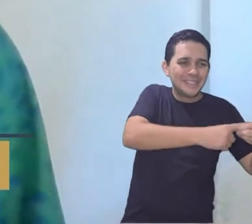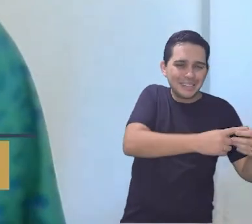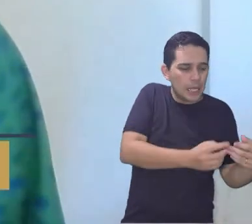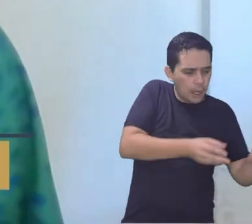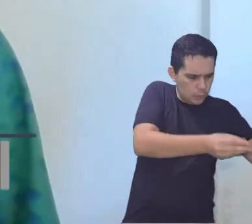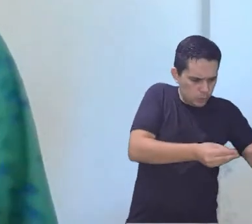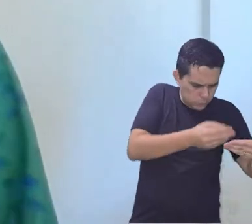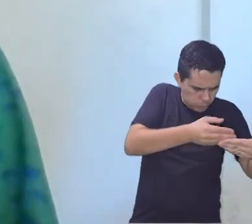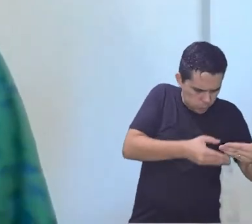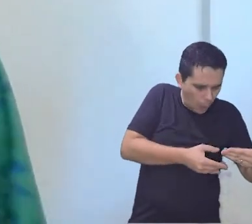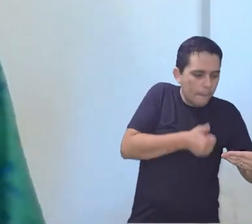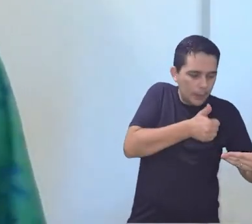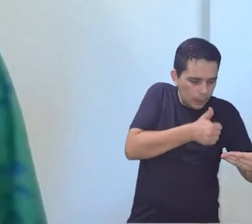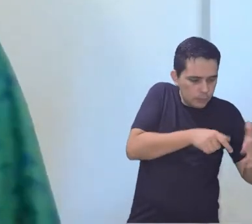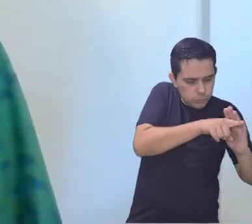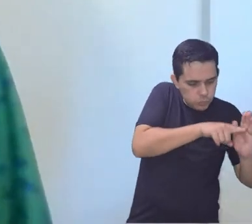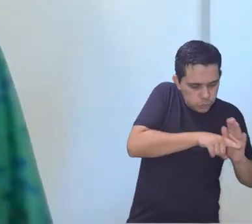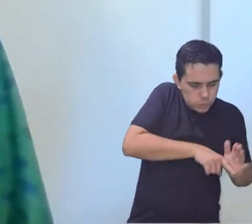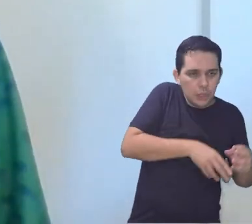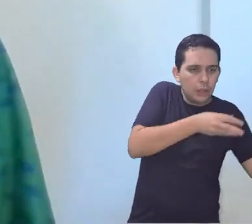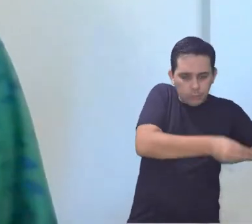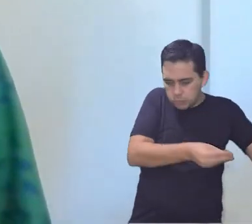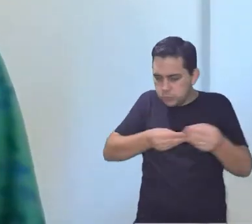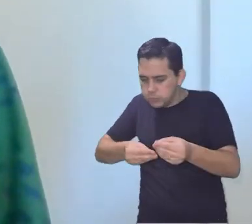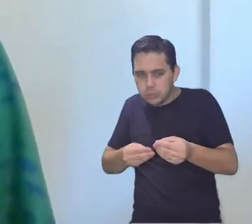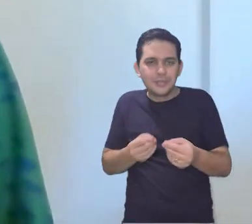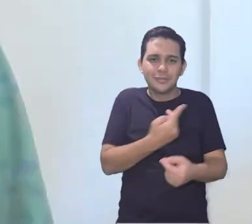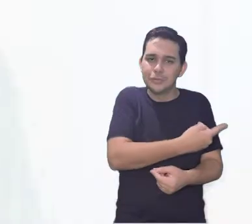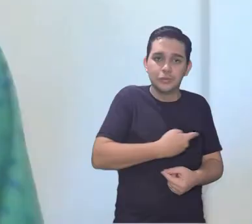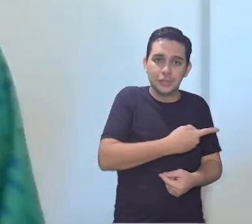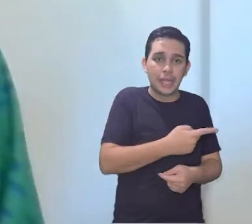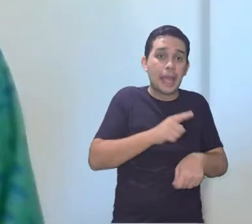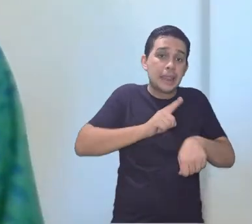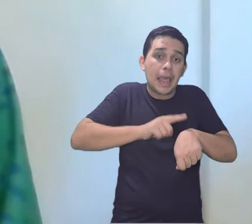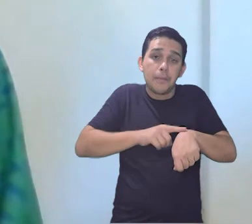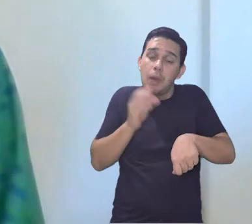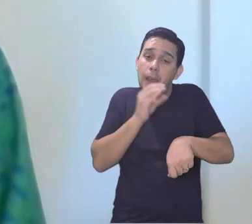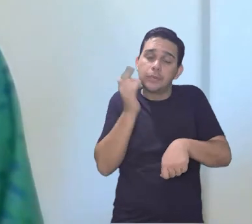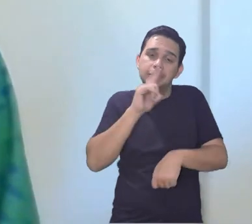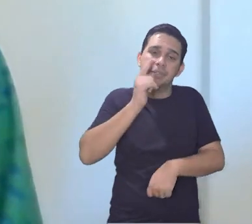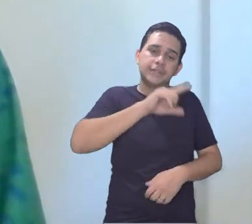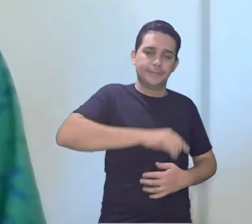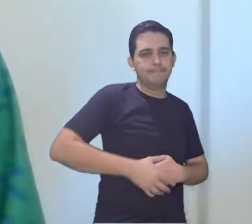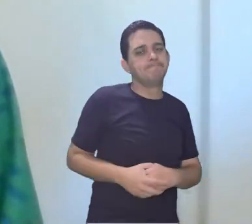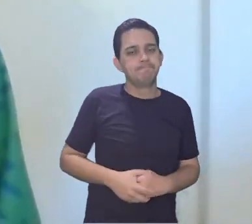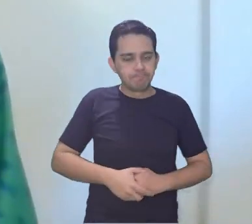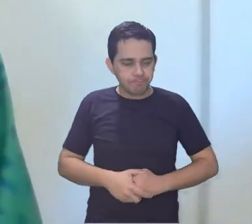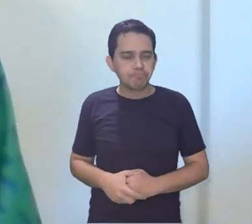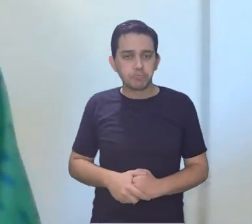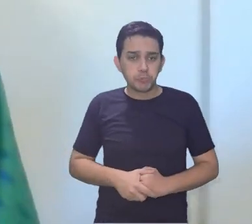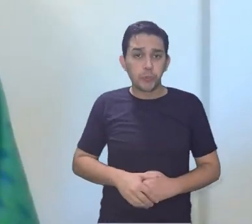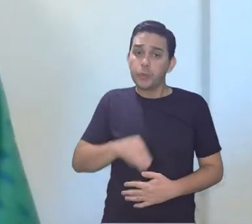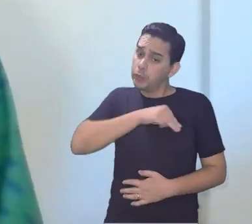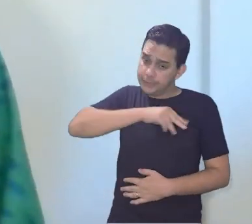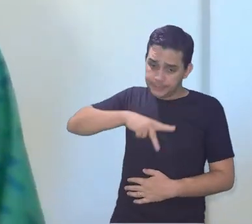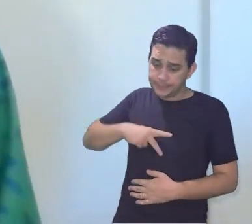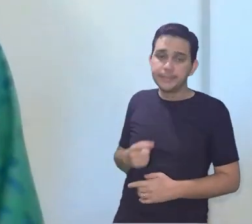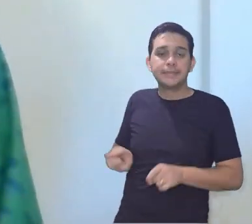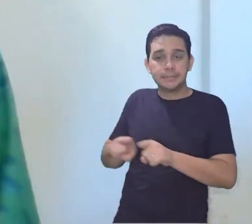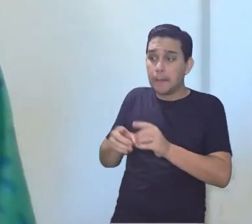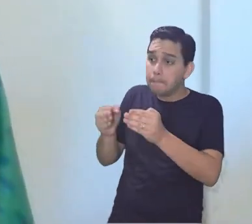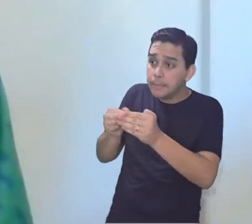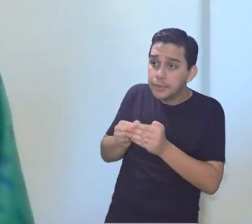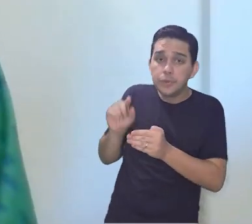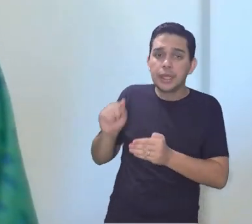evitando burocracia, evitando o tempo perdido. O Ministério Público pediu e a Justiça deferiu